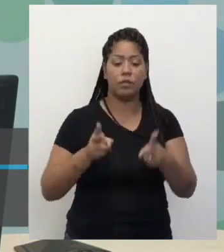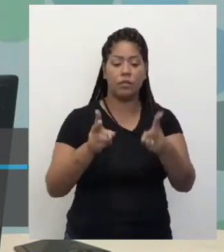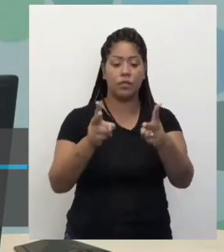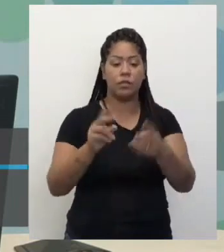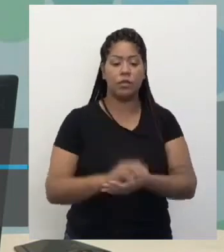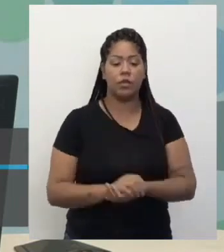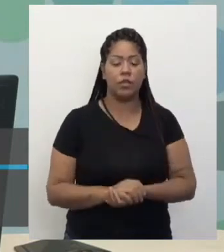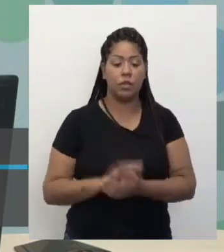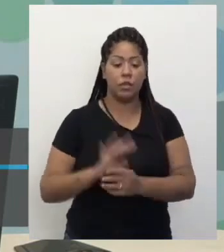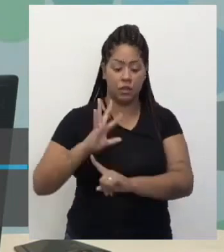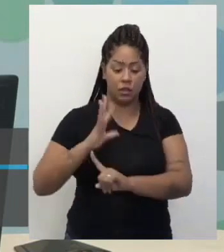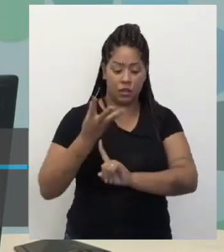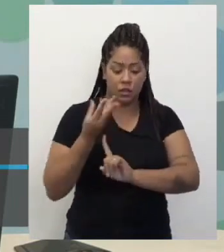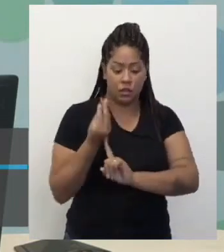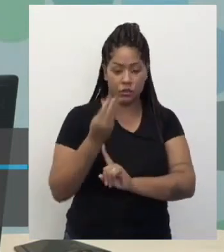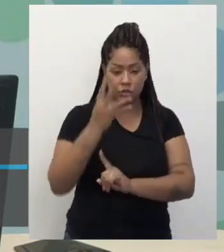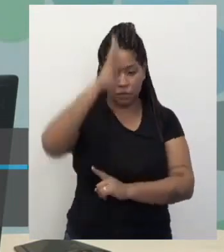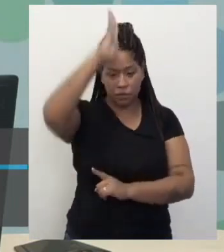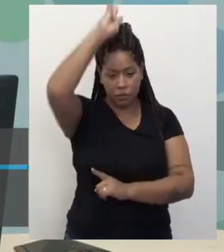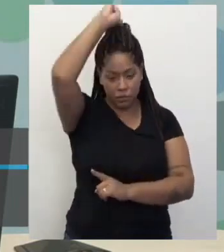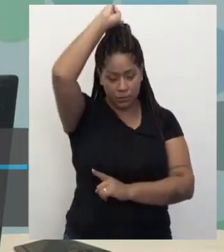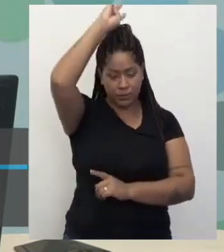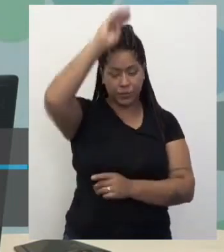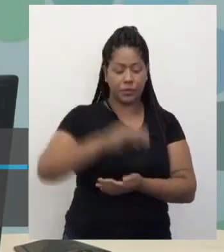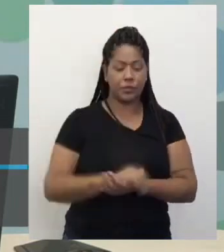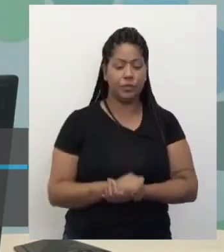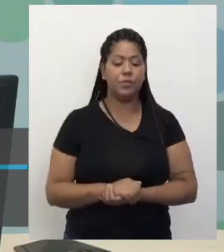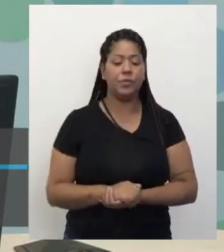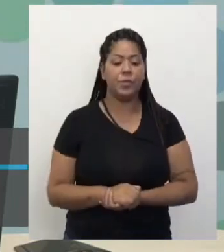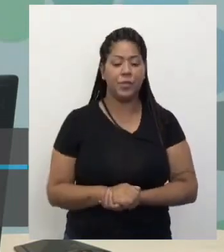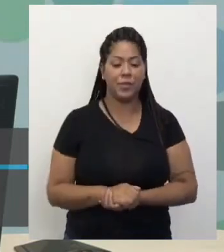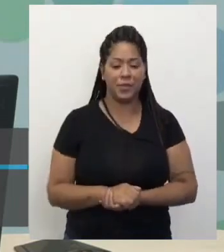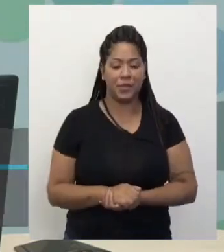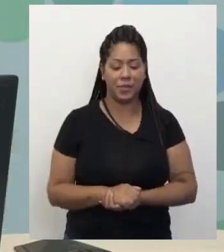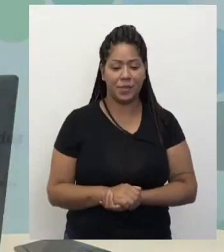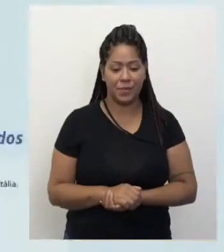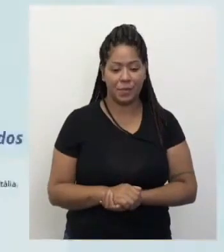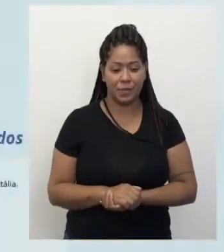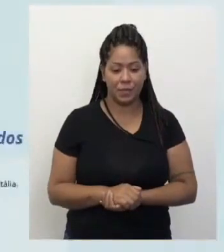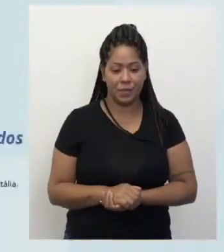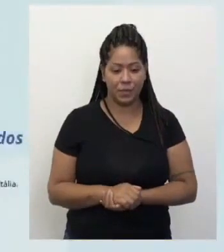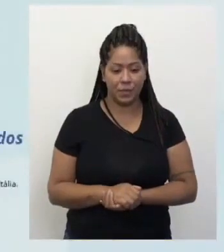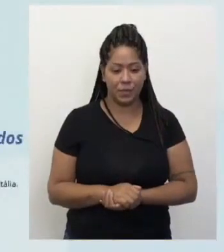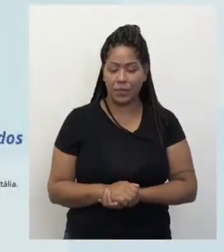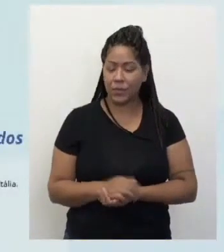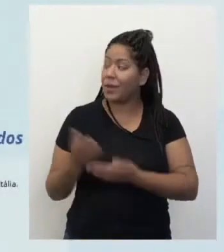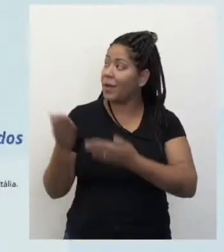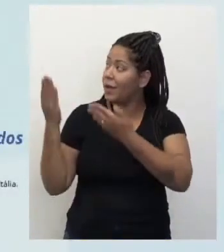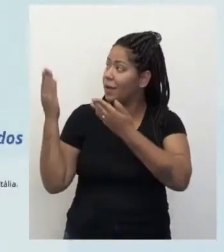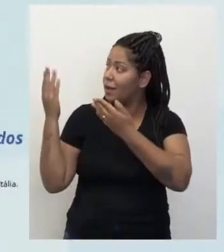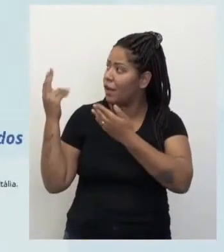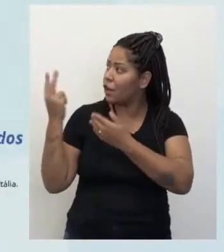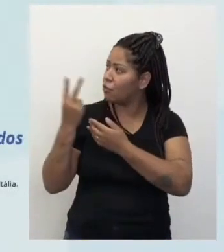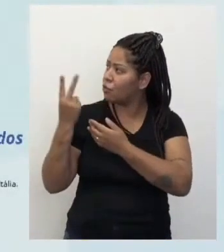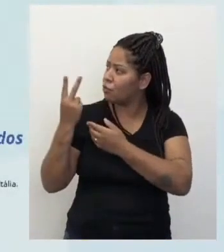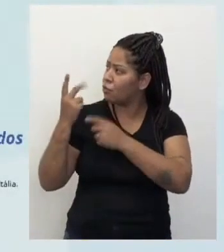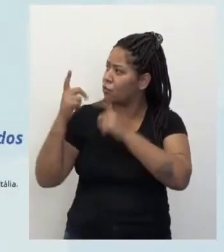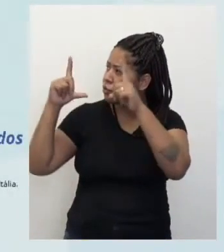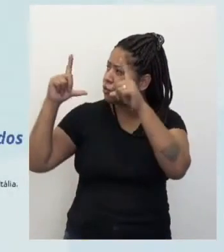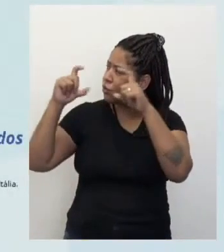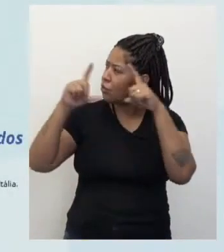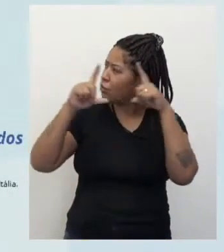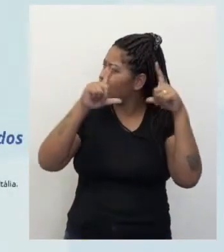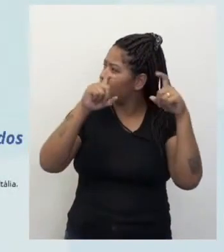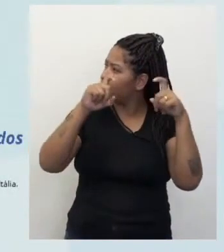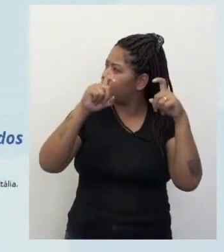arte romana, né? Vamos para mais uma civilização do mundo antigo aí. Nessas duas imagens que vocês estão vendo, nós